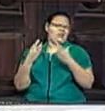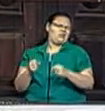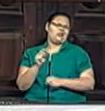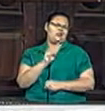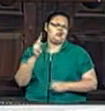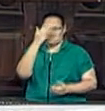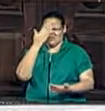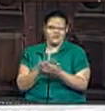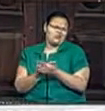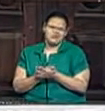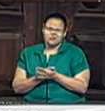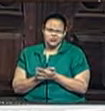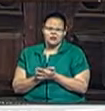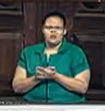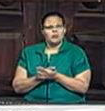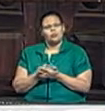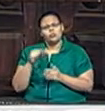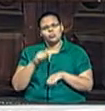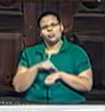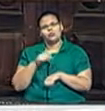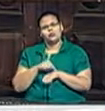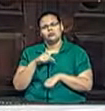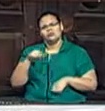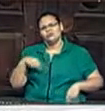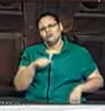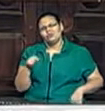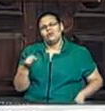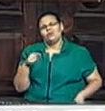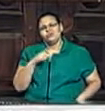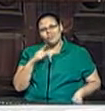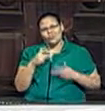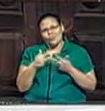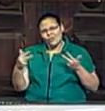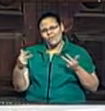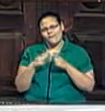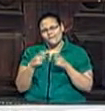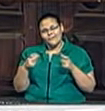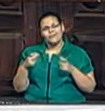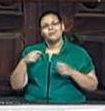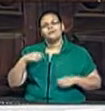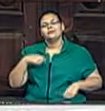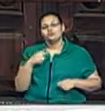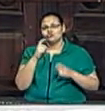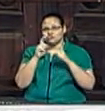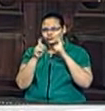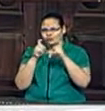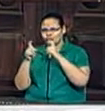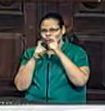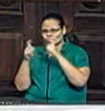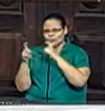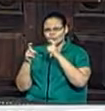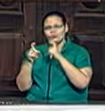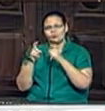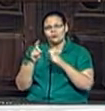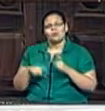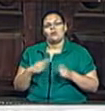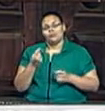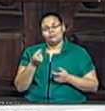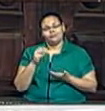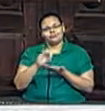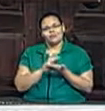isso é inacreditável, num momento que nós temos coisas maiores para discutir, com impacto na receita, com impacto na